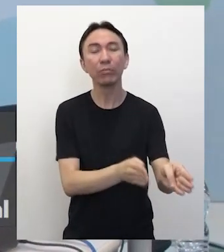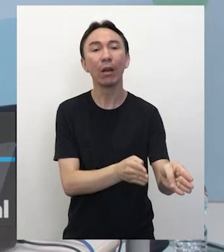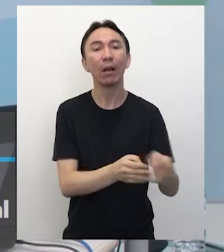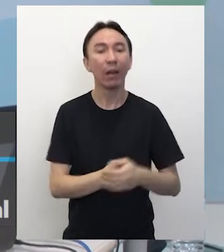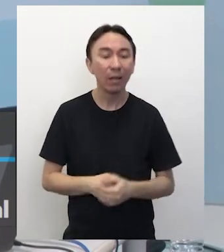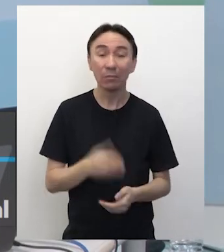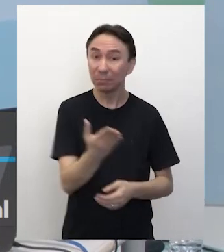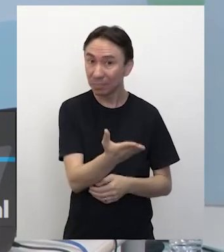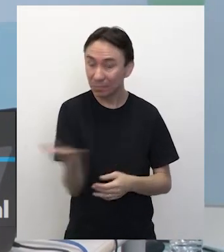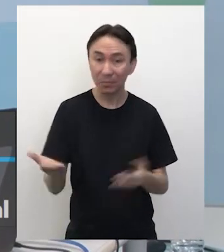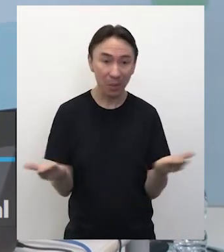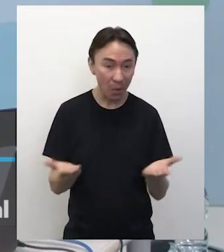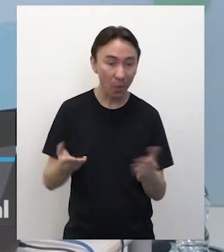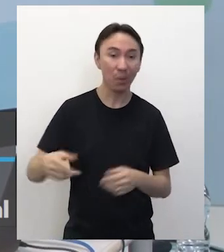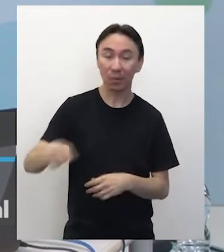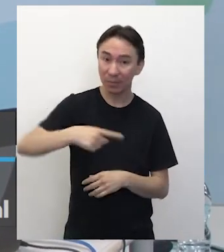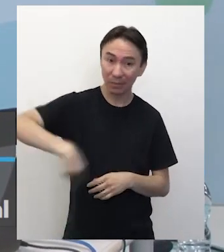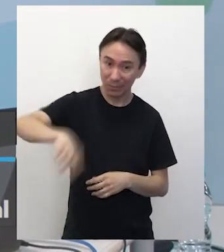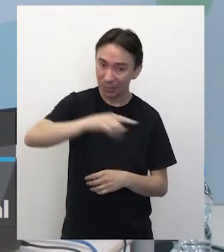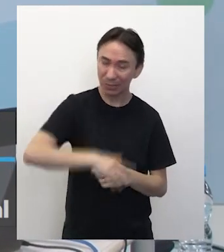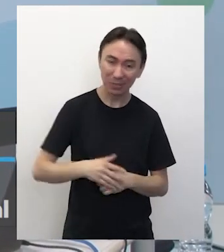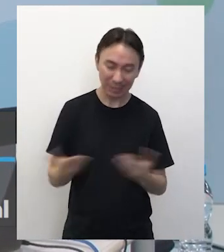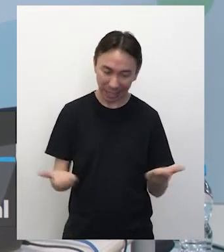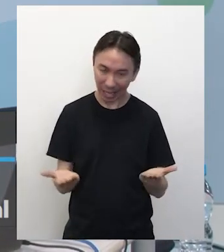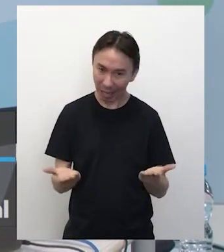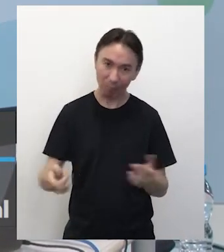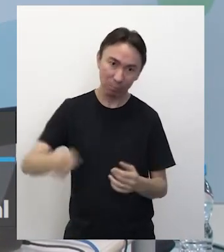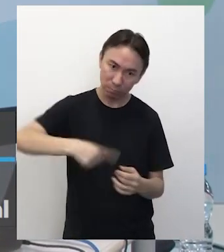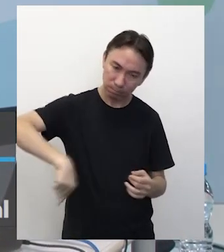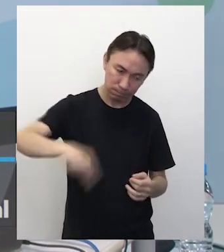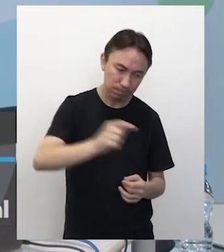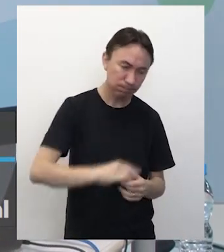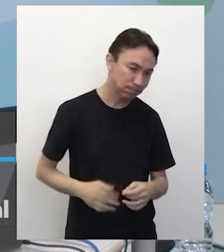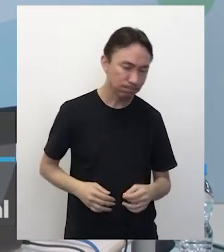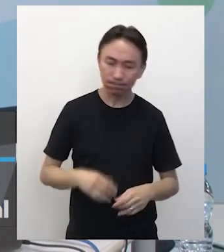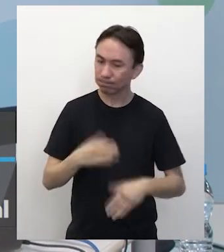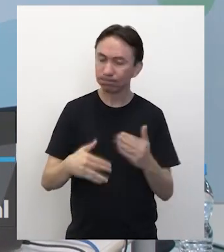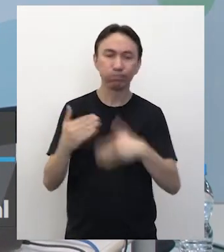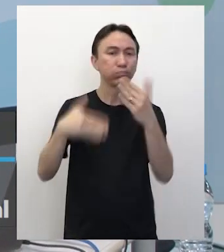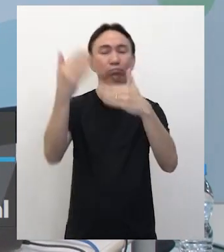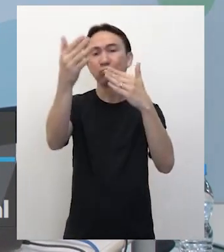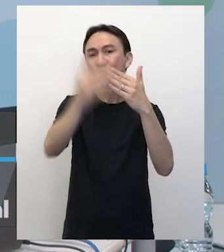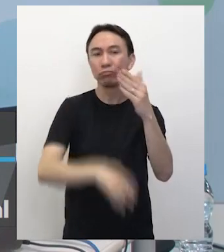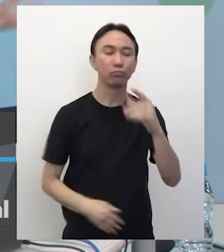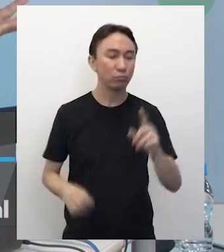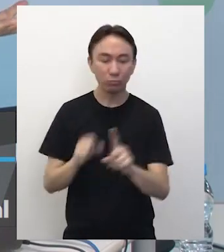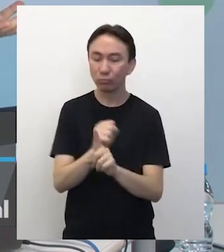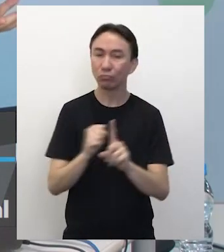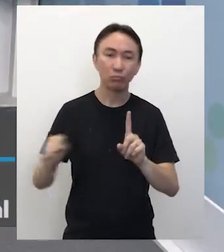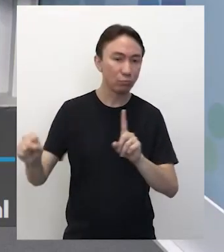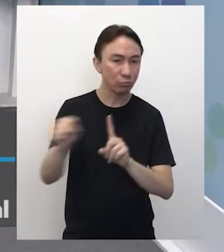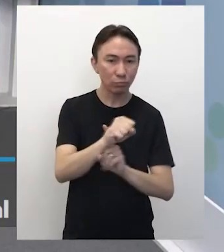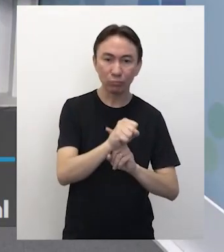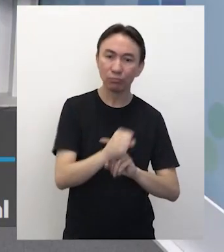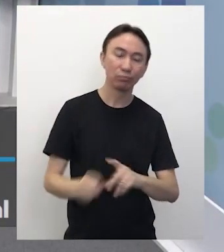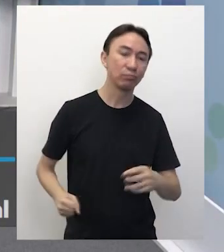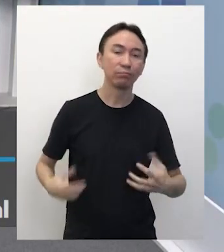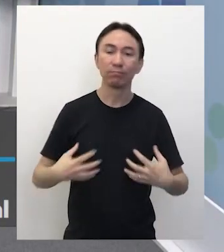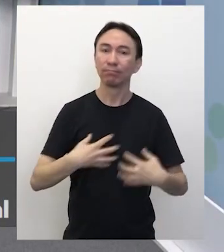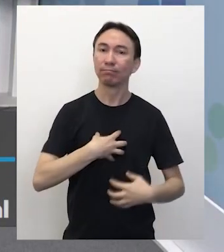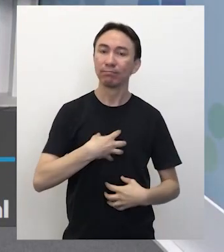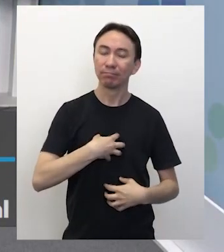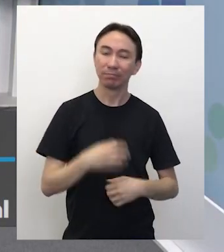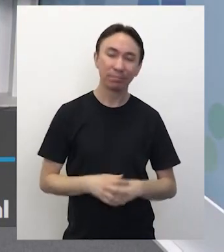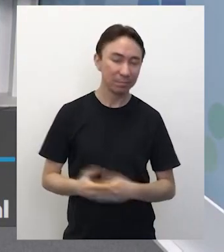nossa jornada de desenvolvimento socioemocional. E com vocês, a professora Maria Fernanda.